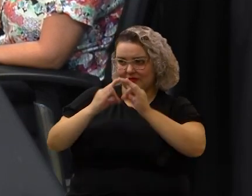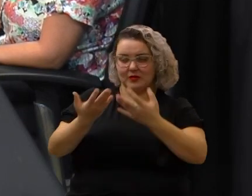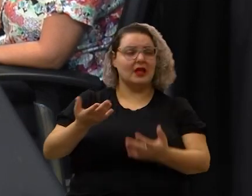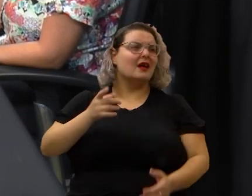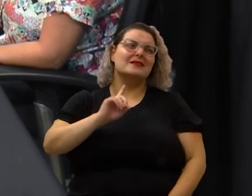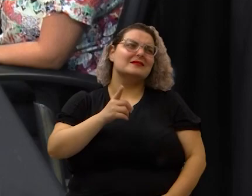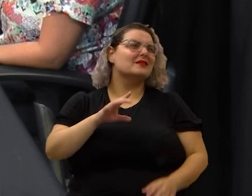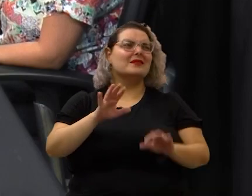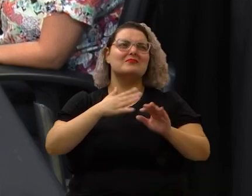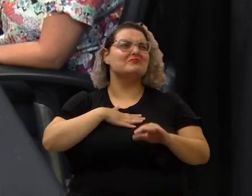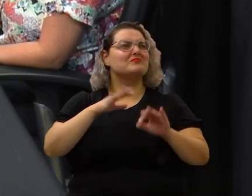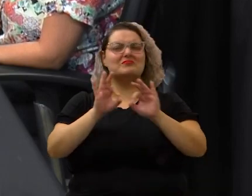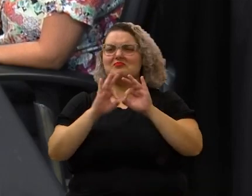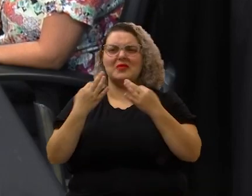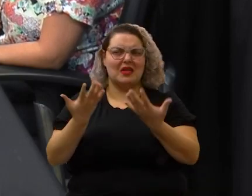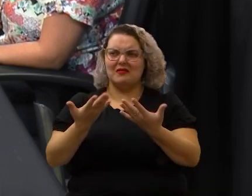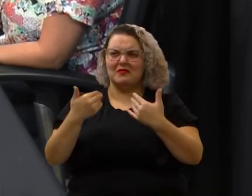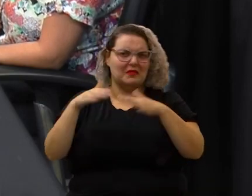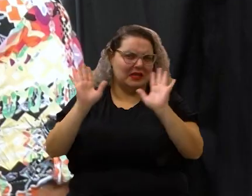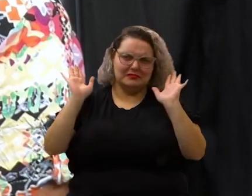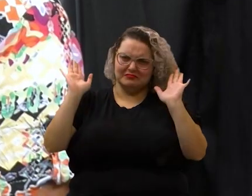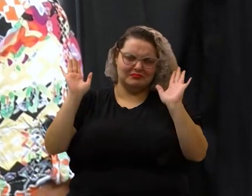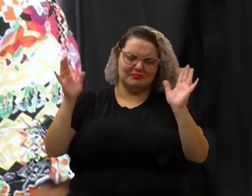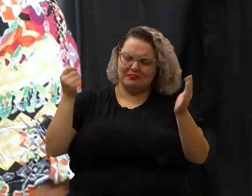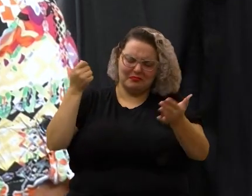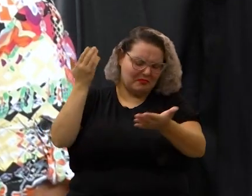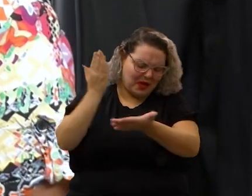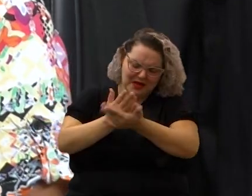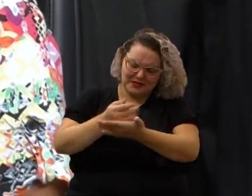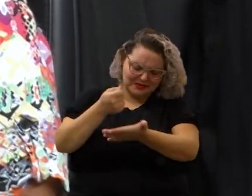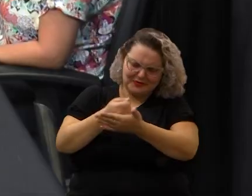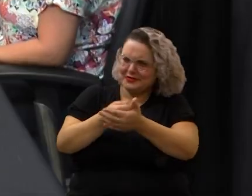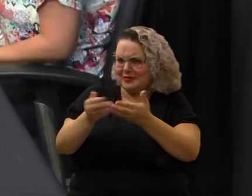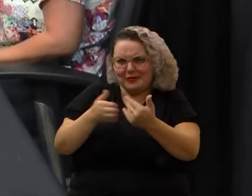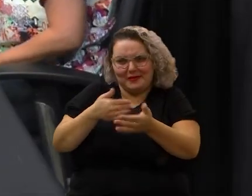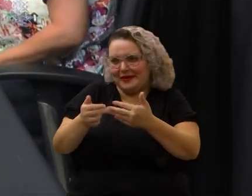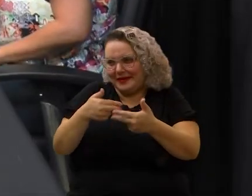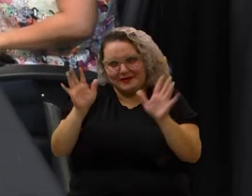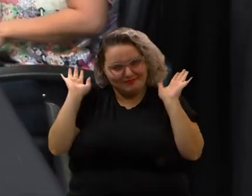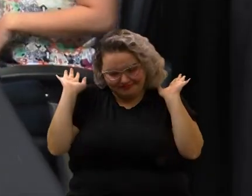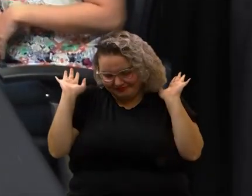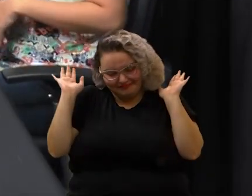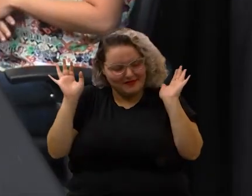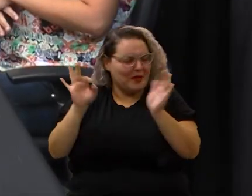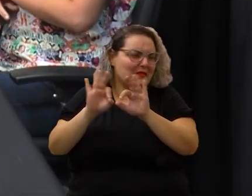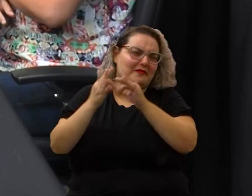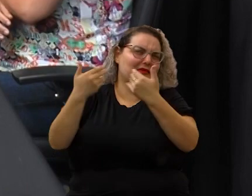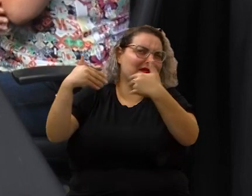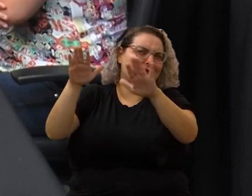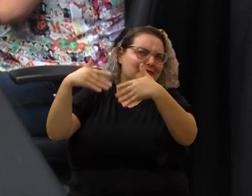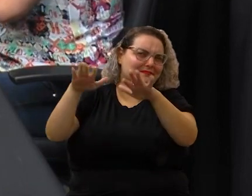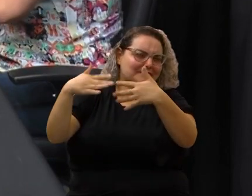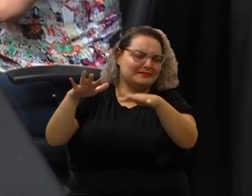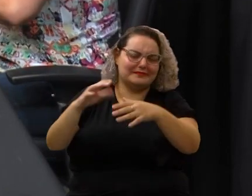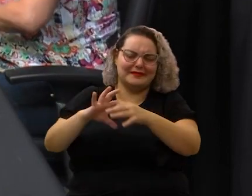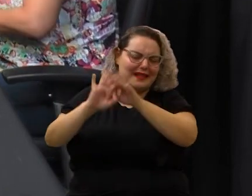família... A família, ou não? Não, minha família desencanou de se cobrar de qualquer coisa. A minha família já...